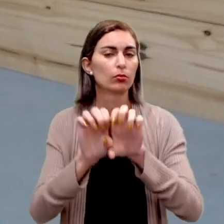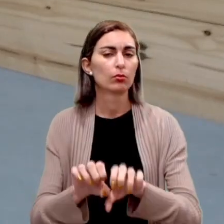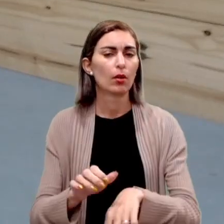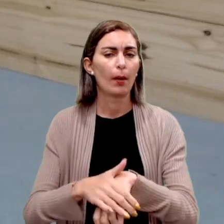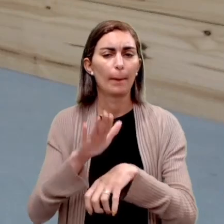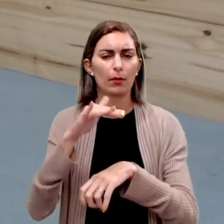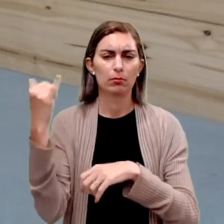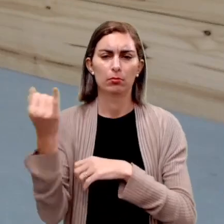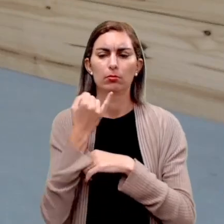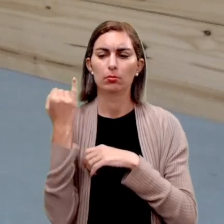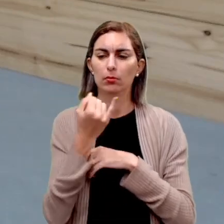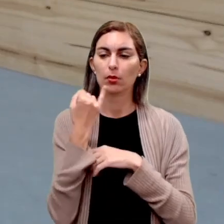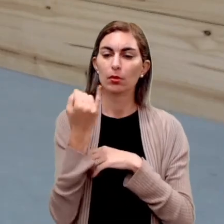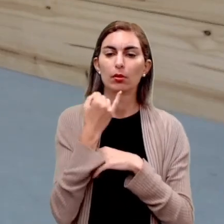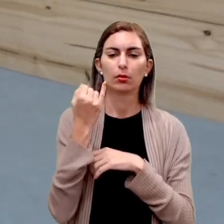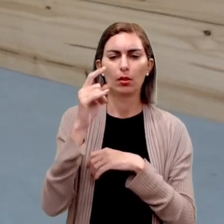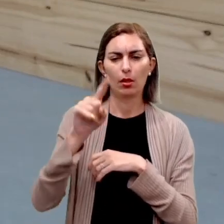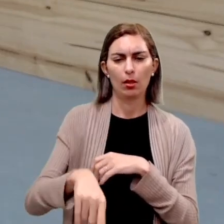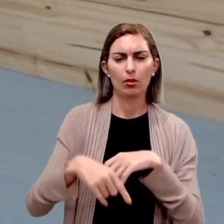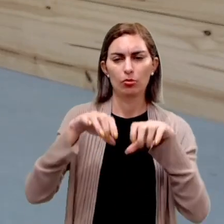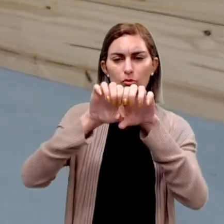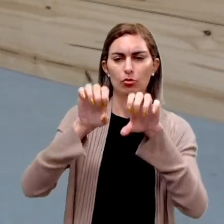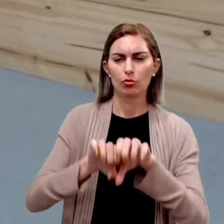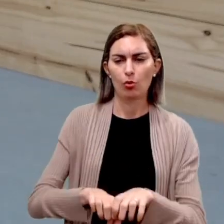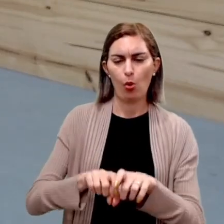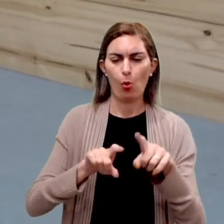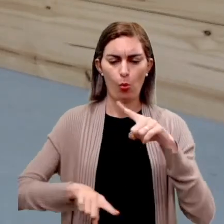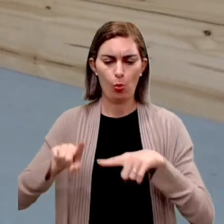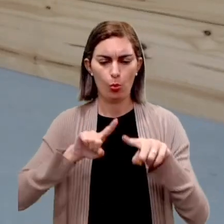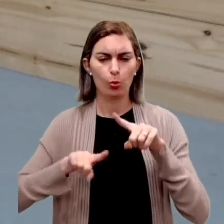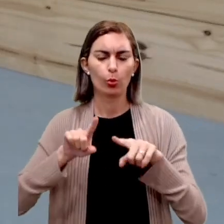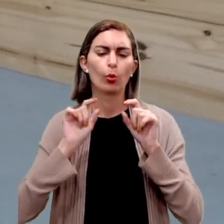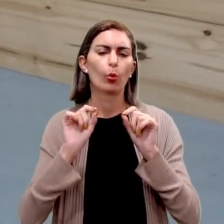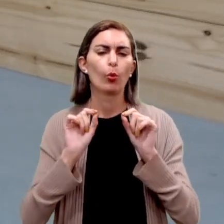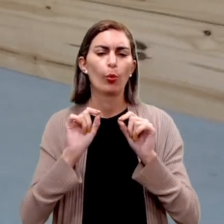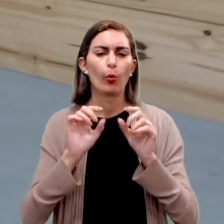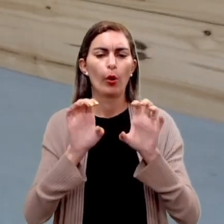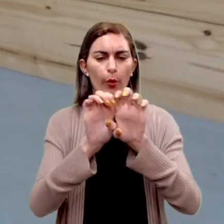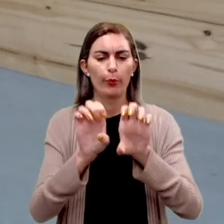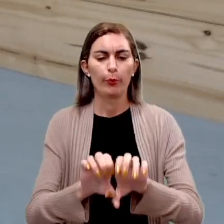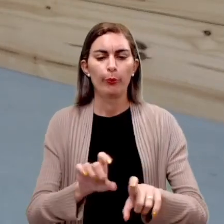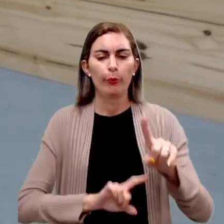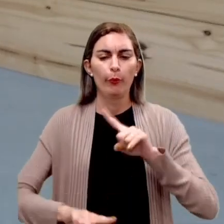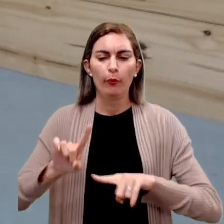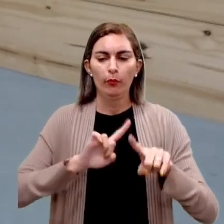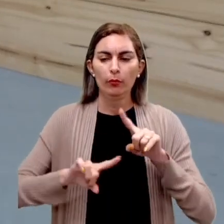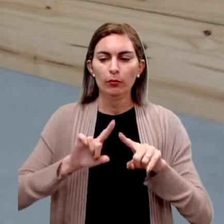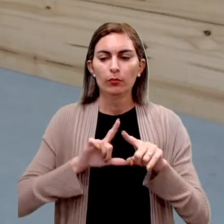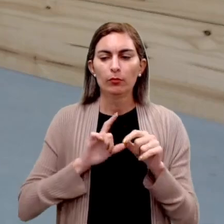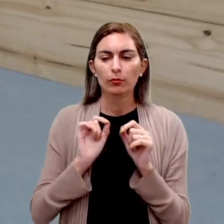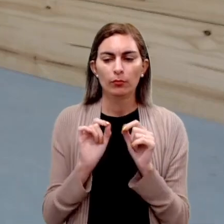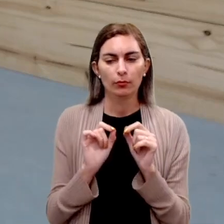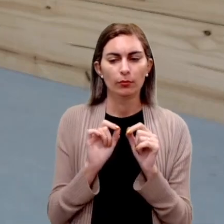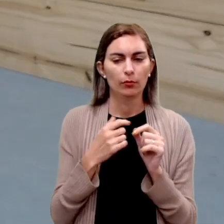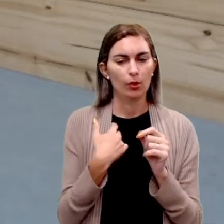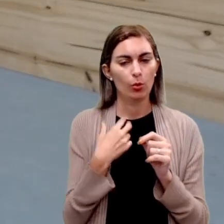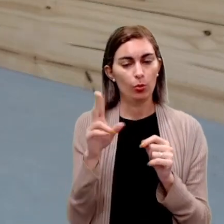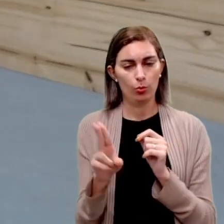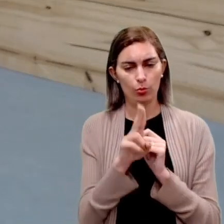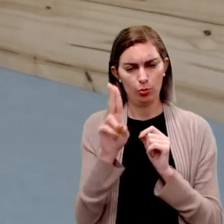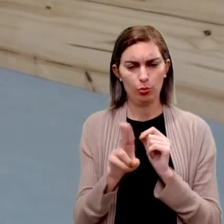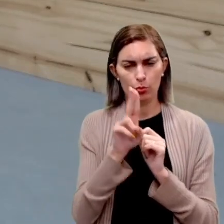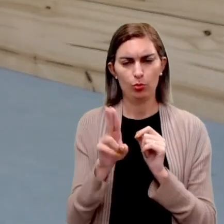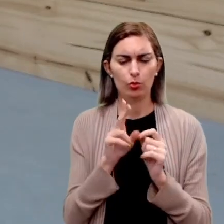mais importantes e fundamentais são as estruturas de controle. Mas o que é uma estrutura de controle? São estruturas que são utilizadas